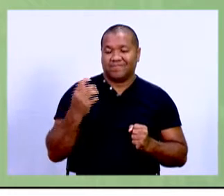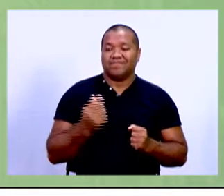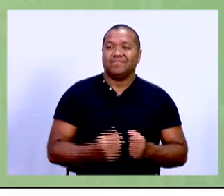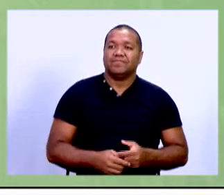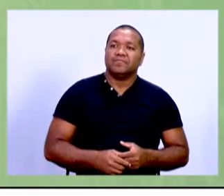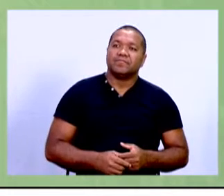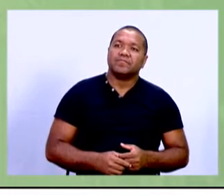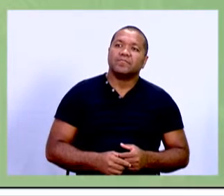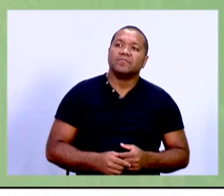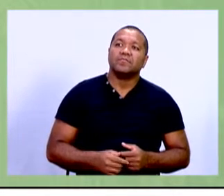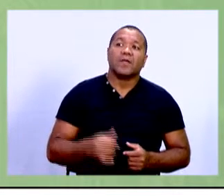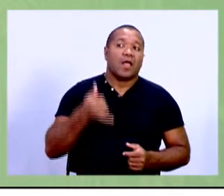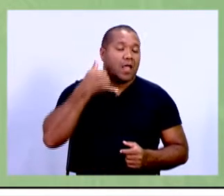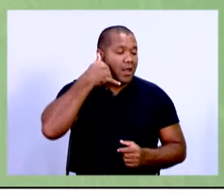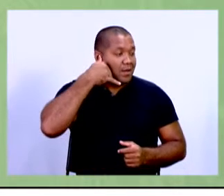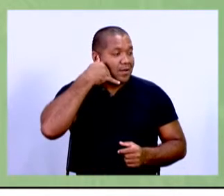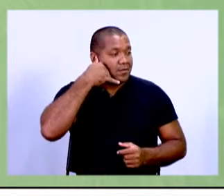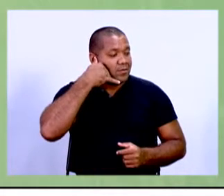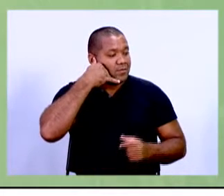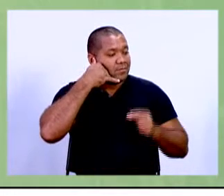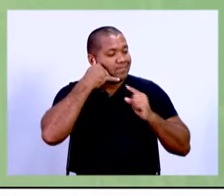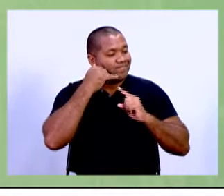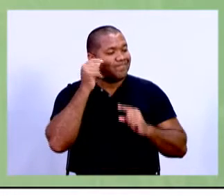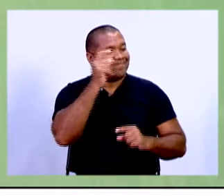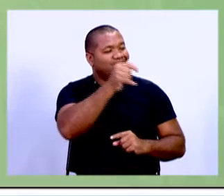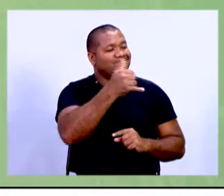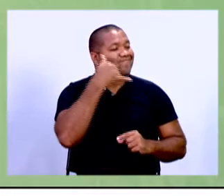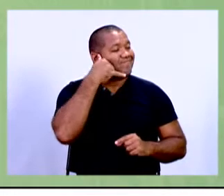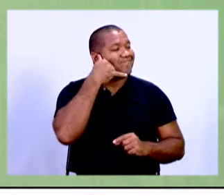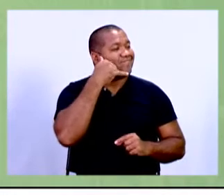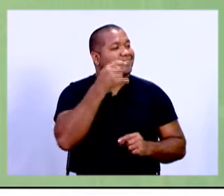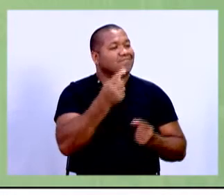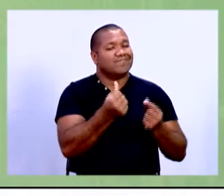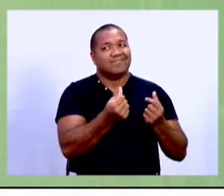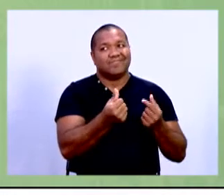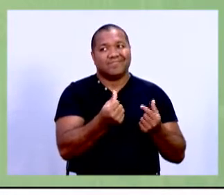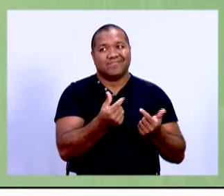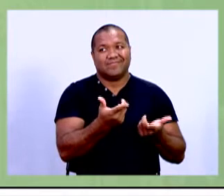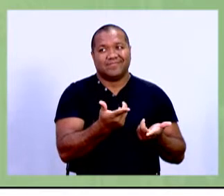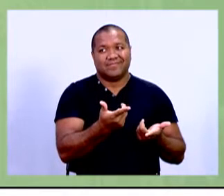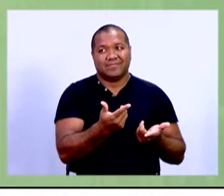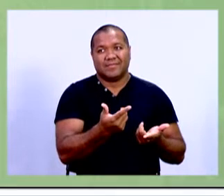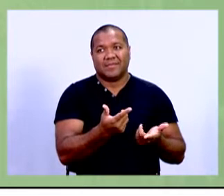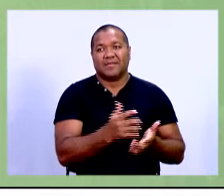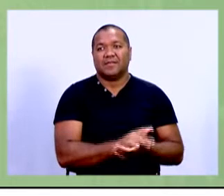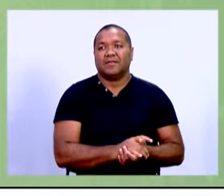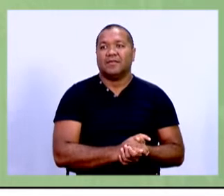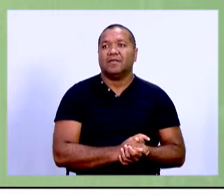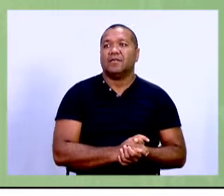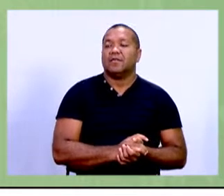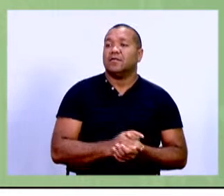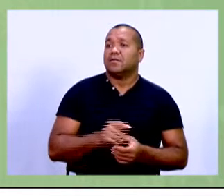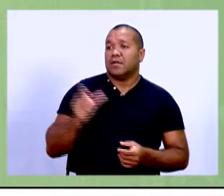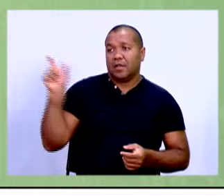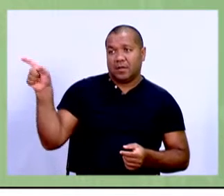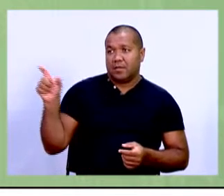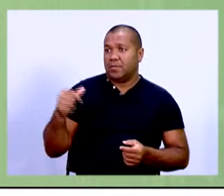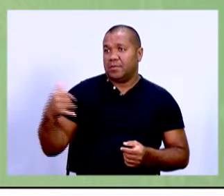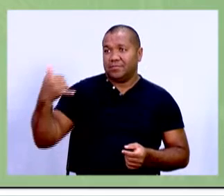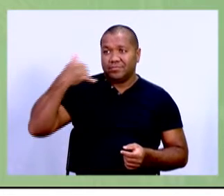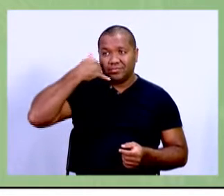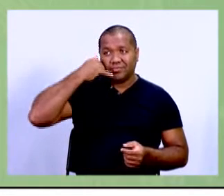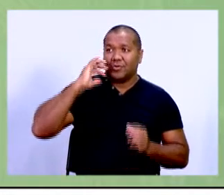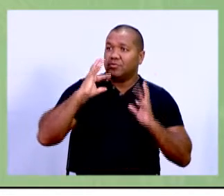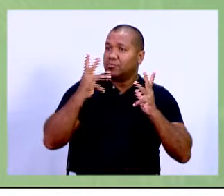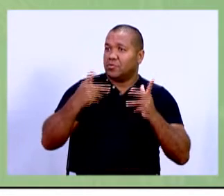ligações telefônicas. Ligar para o cliente toda vez. O cliente liga também. Hoje em dia todo mundo só tem